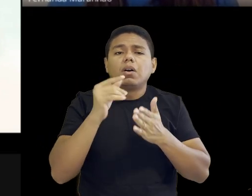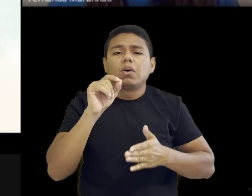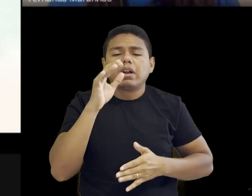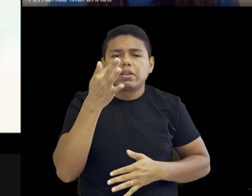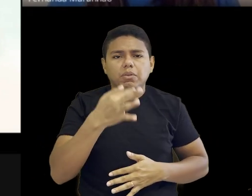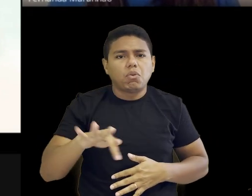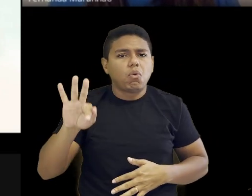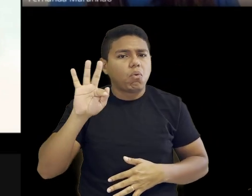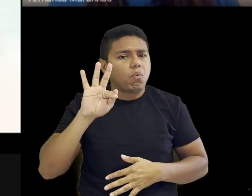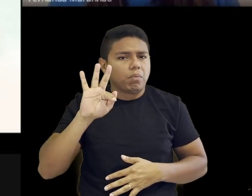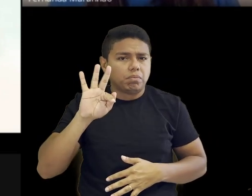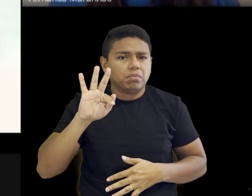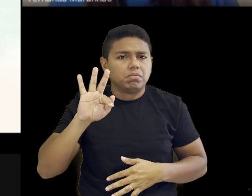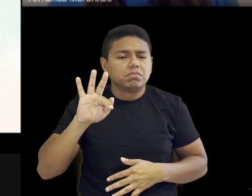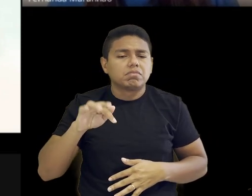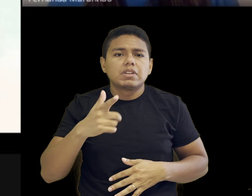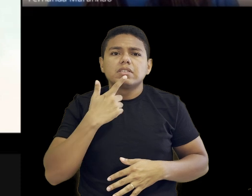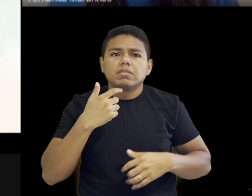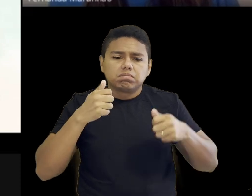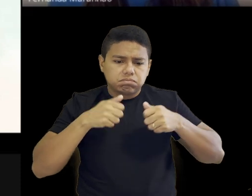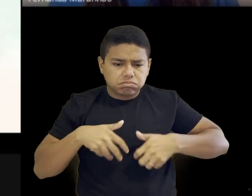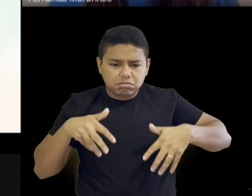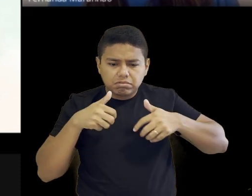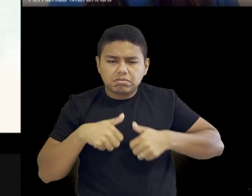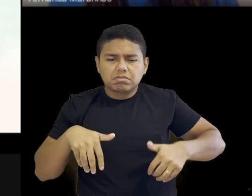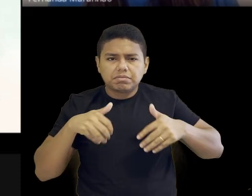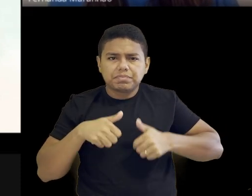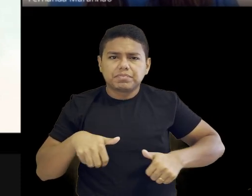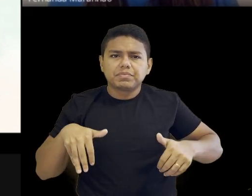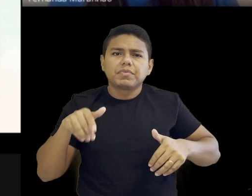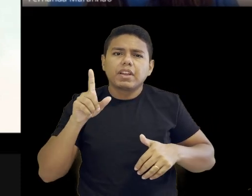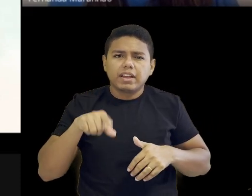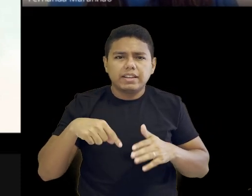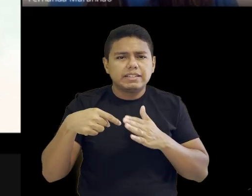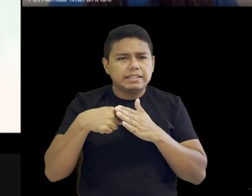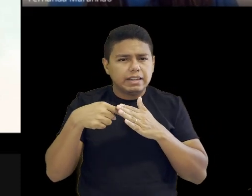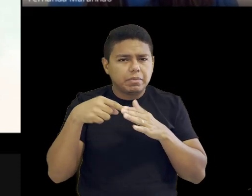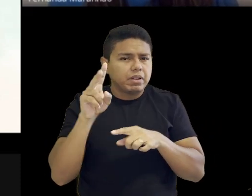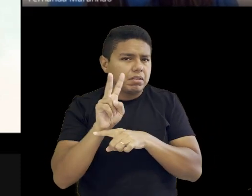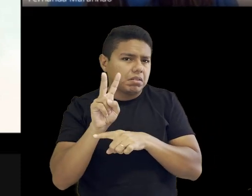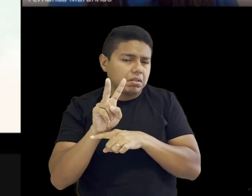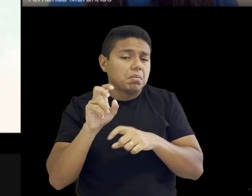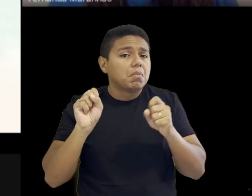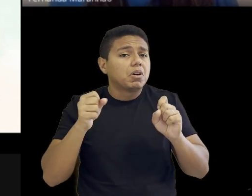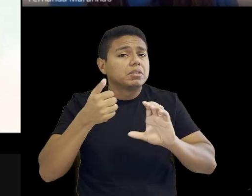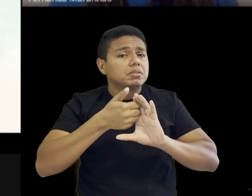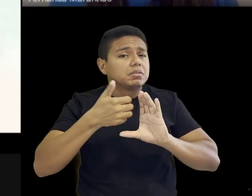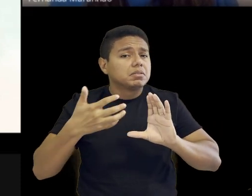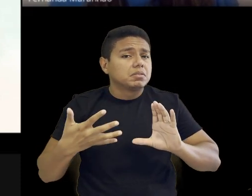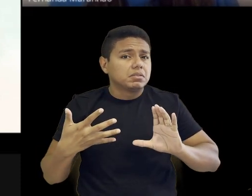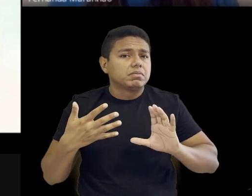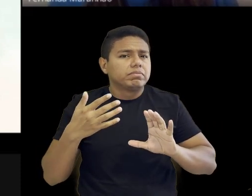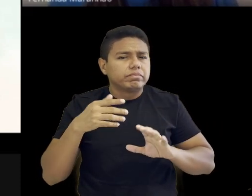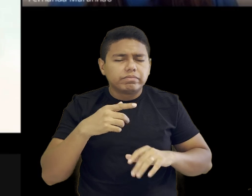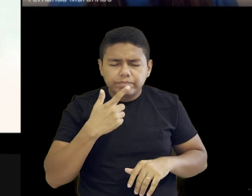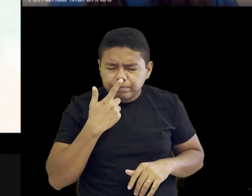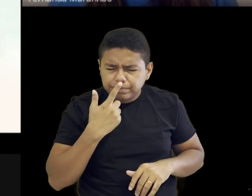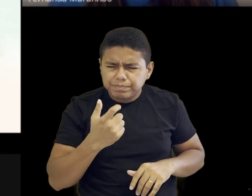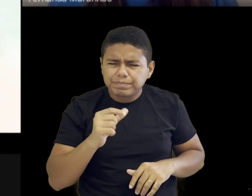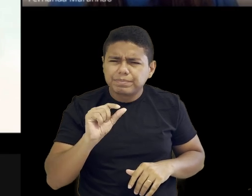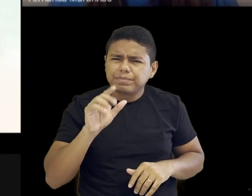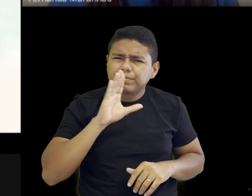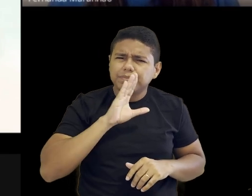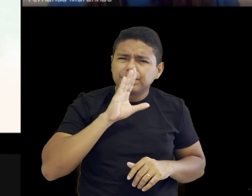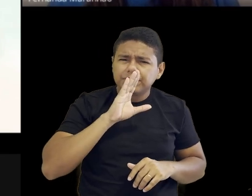mais significativa é a dor. Esse sangramento, essa secreção, inclusive ao exame especular, pode mostrar um caráter